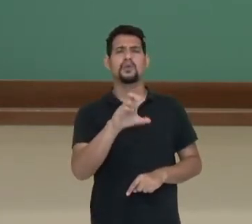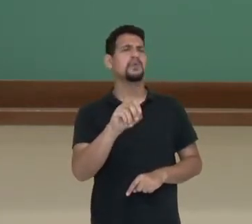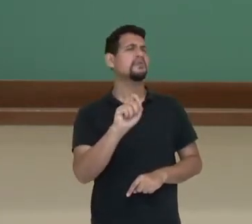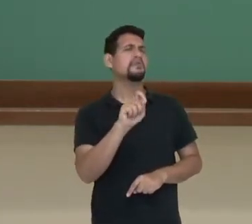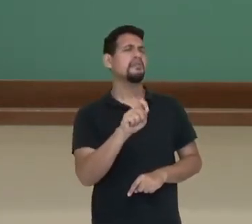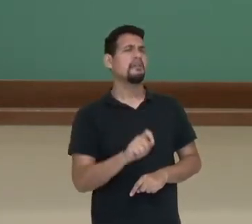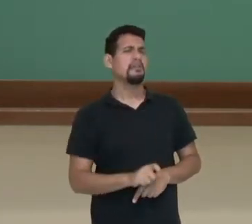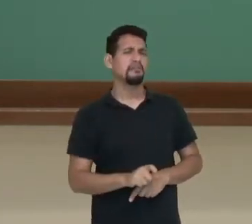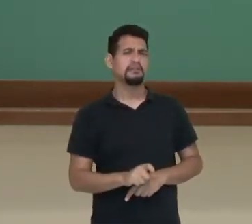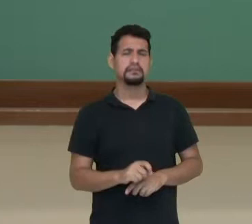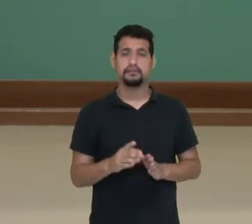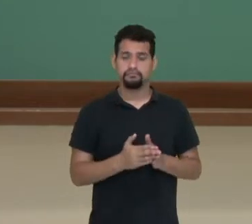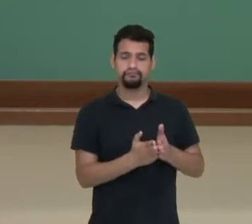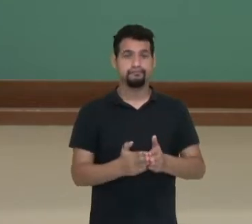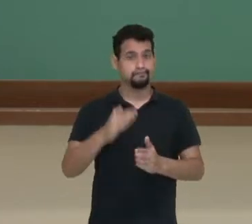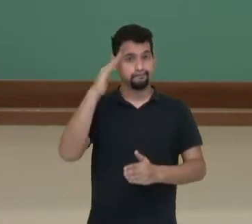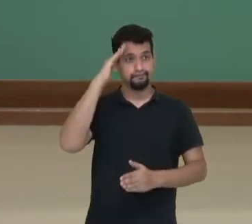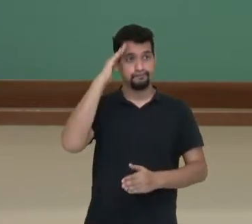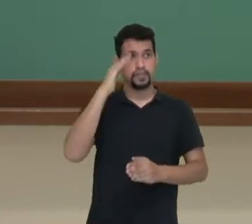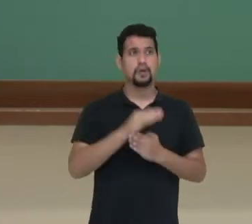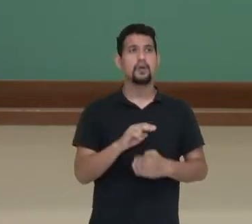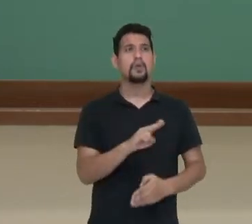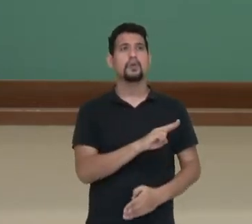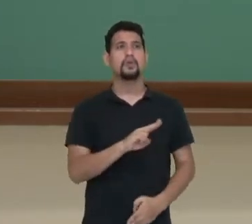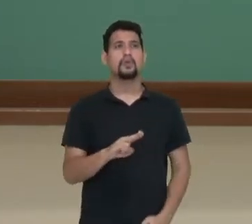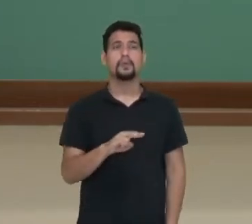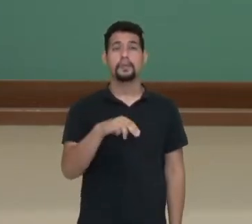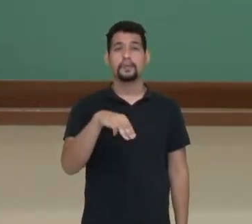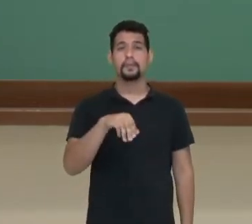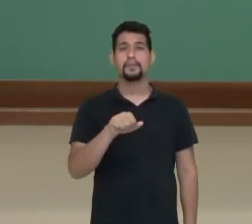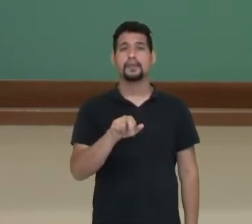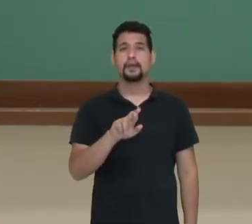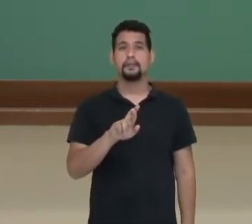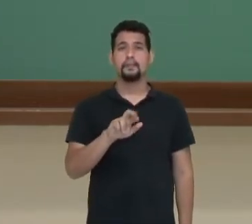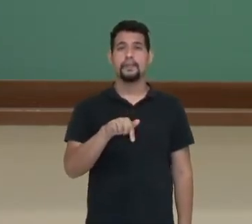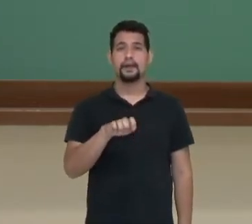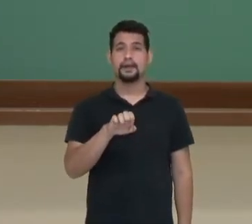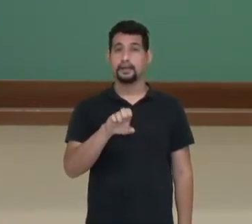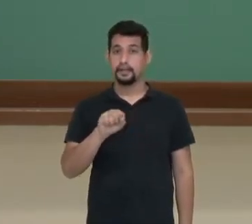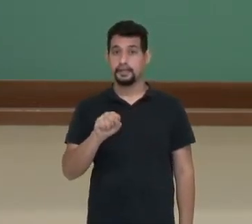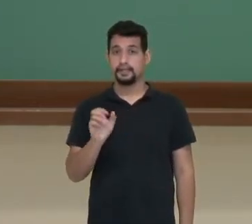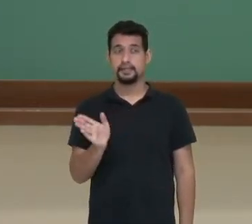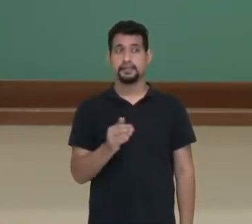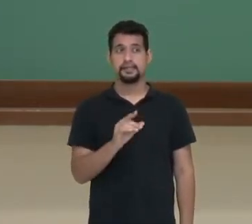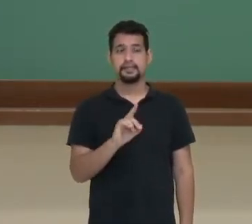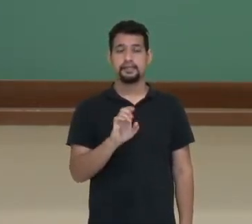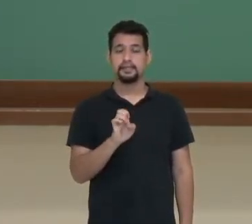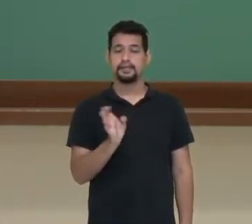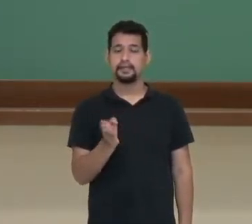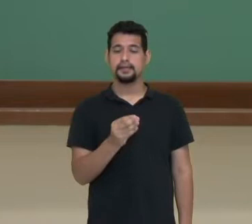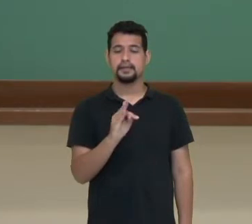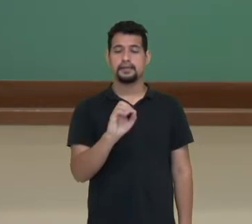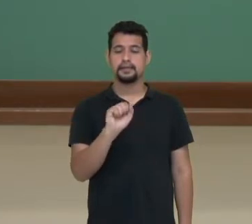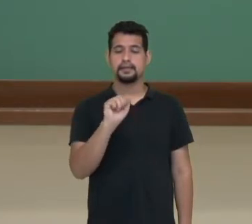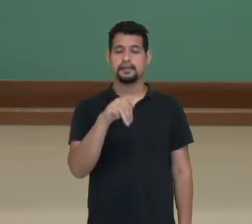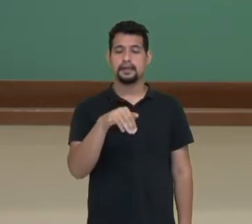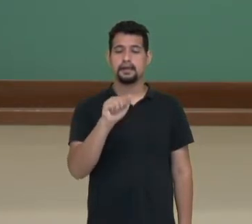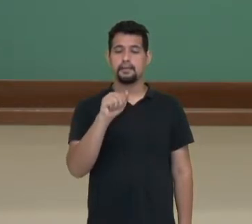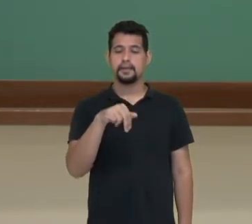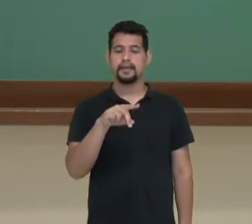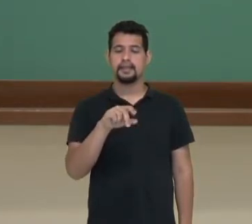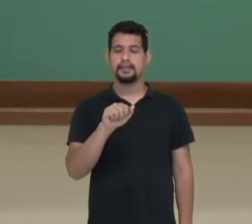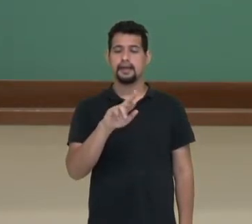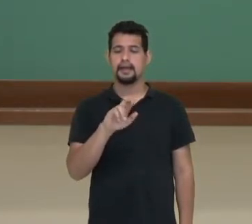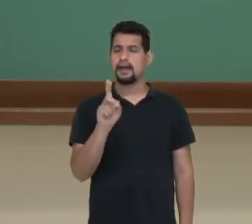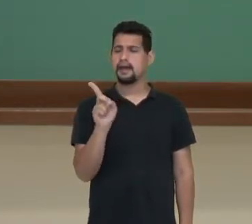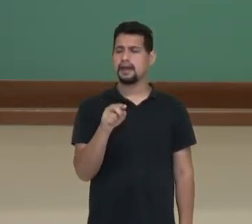Marinha Brasileira é o Marquês de Tamandaré, que tinha a patente de almirante na Marinha Brasileira. E